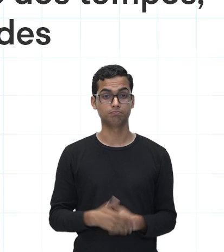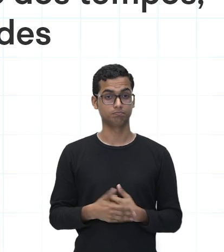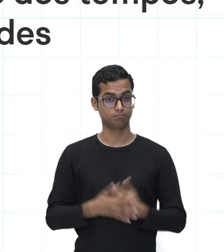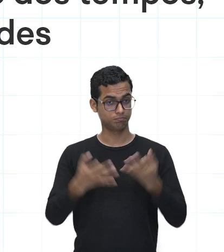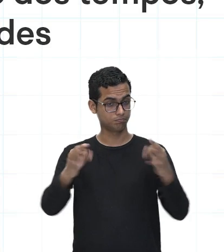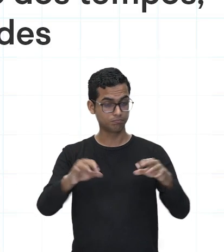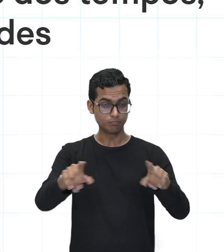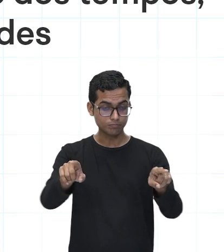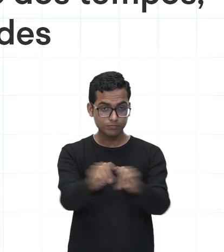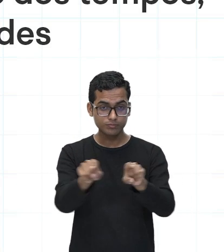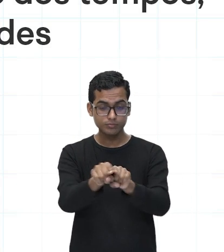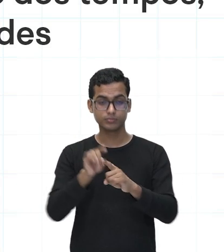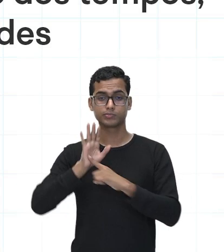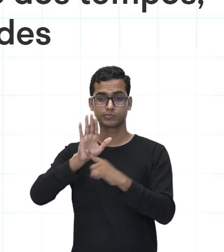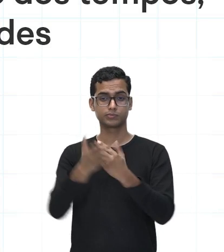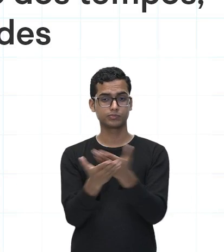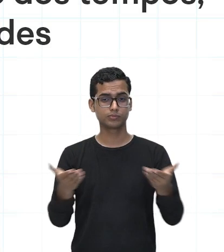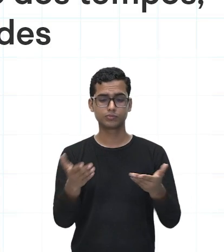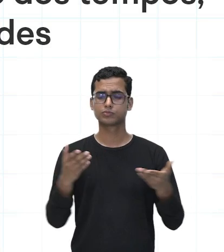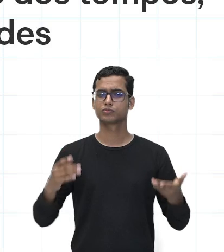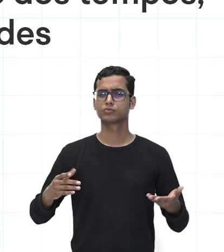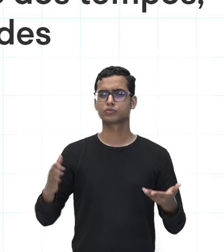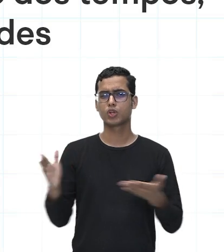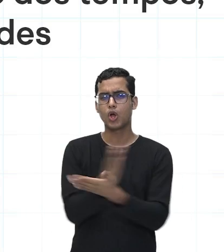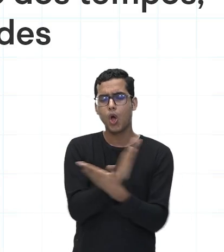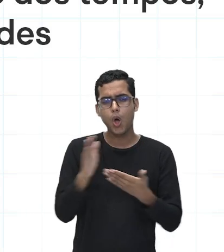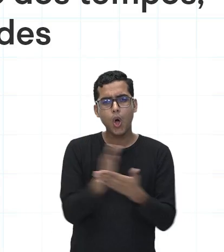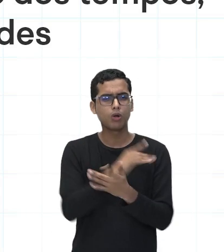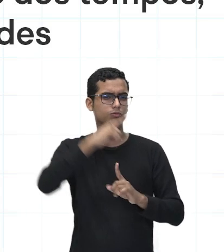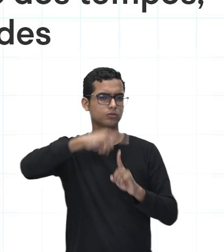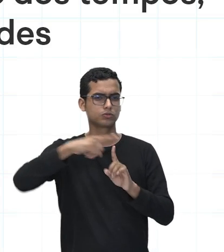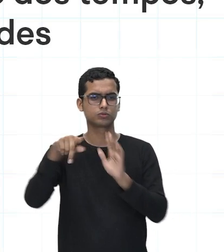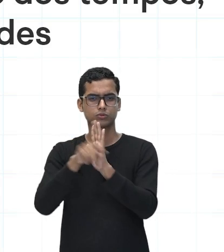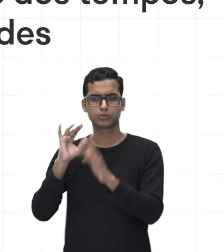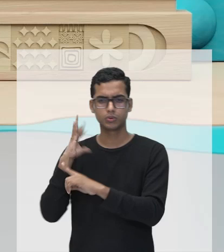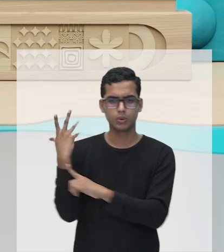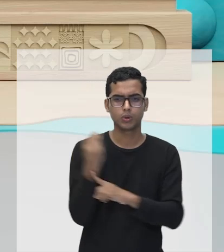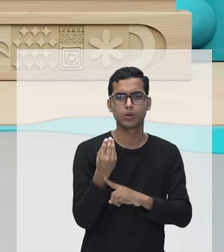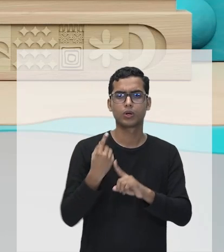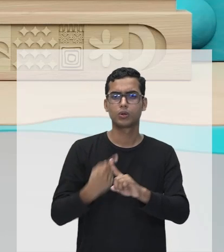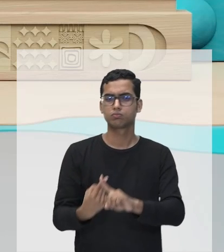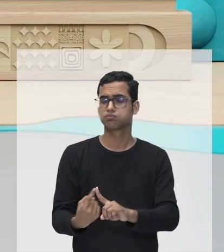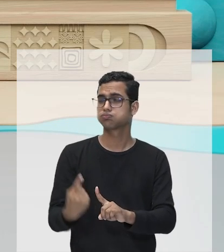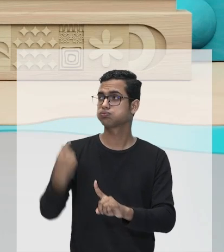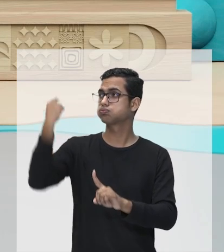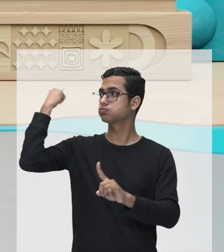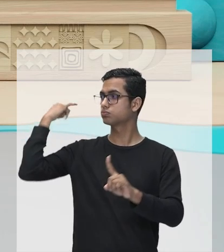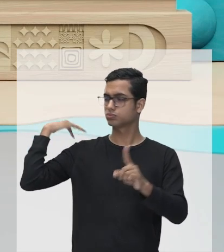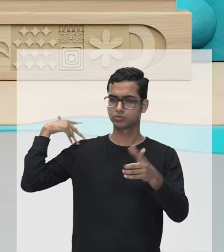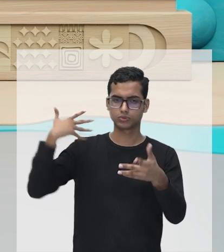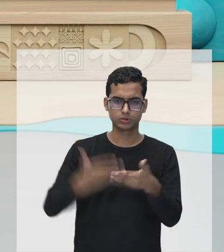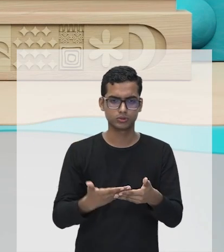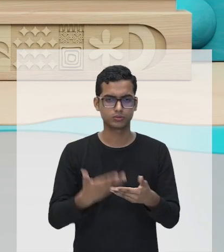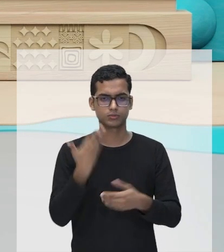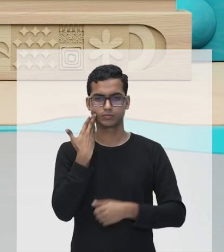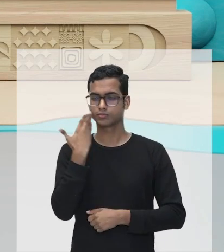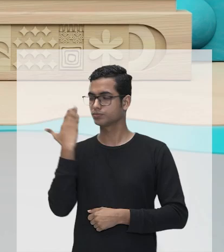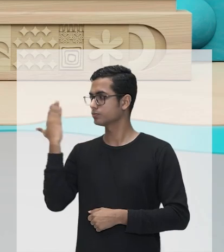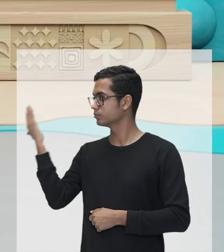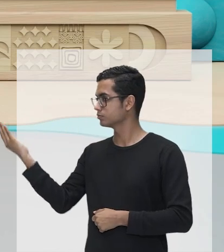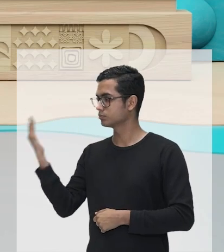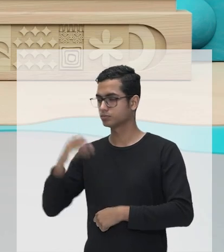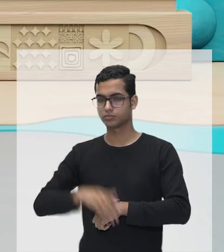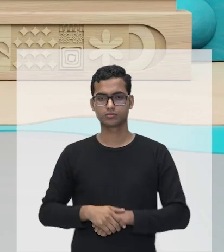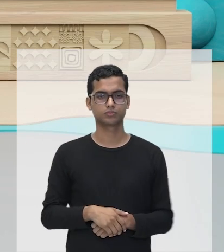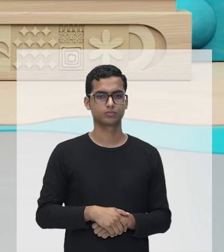vamos mostrar agora alguns tipos de arte, desde os primórdios. Aqui ao meu lado, como vocês podem ver,